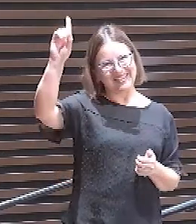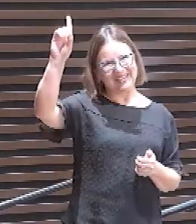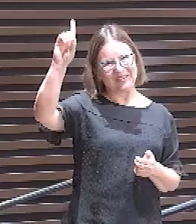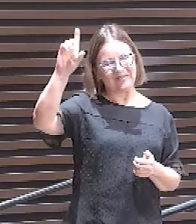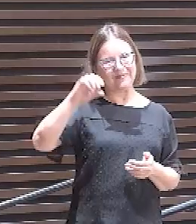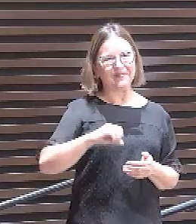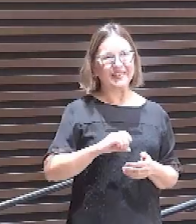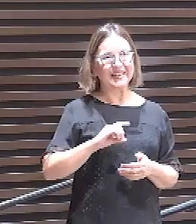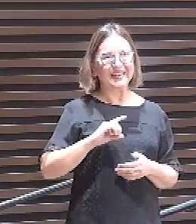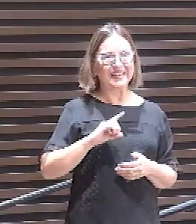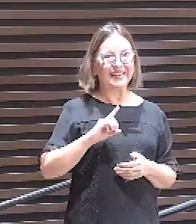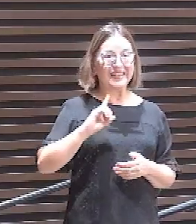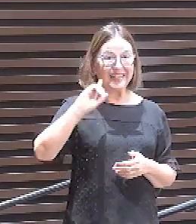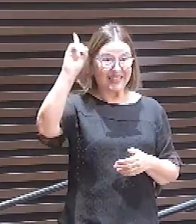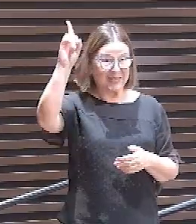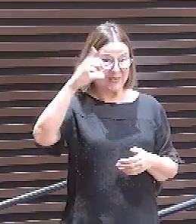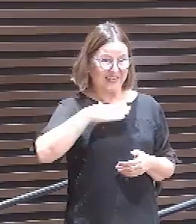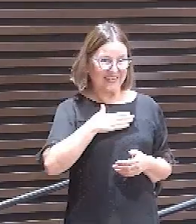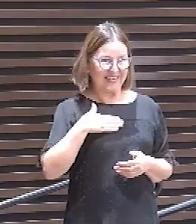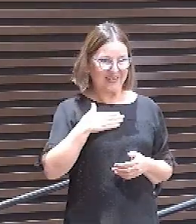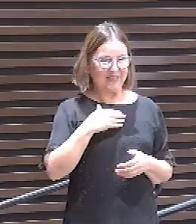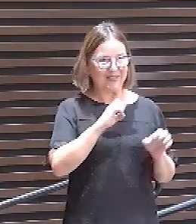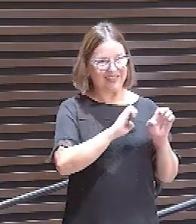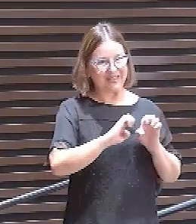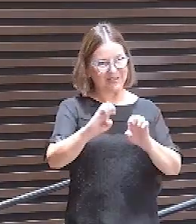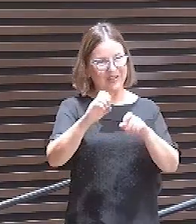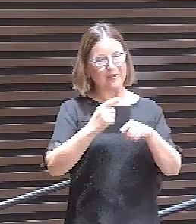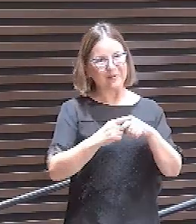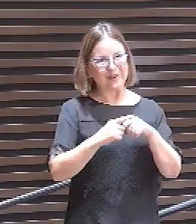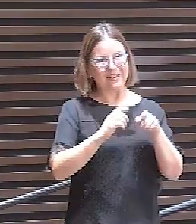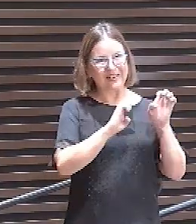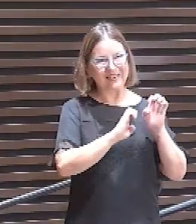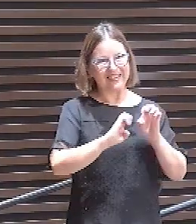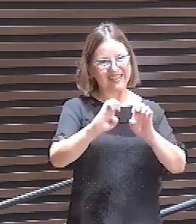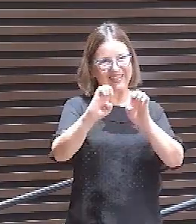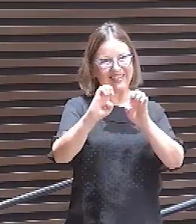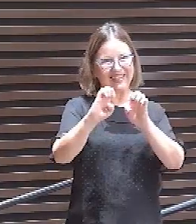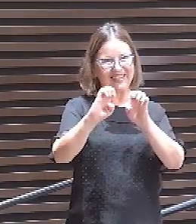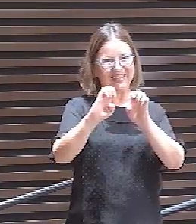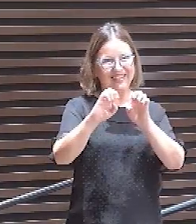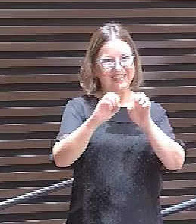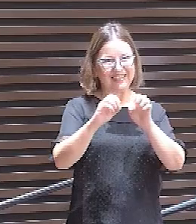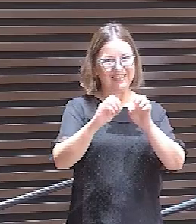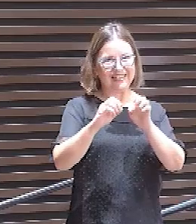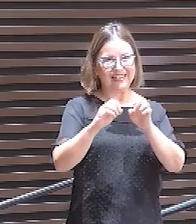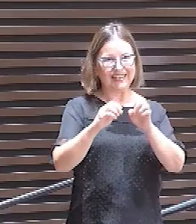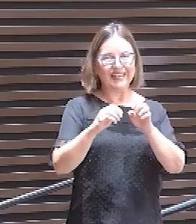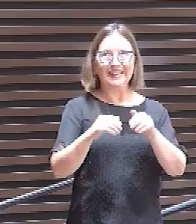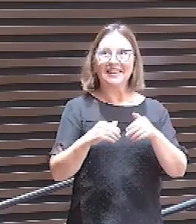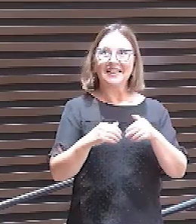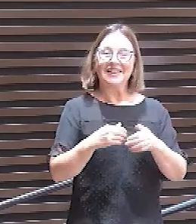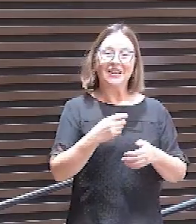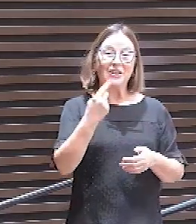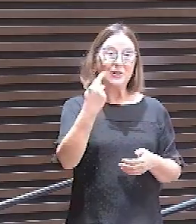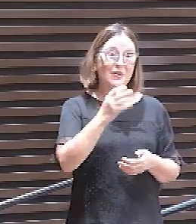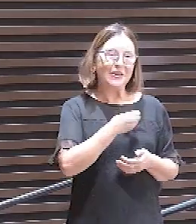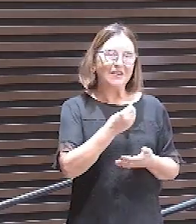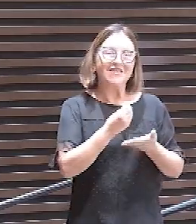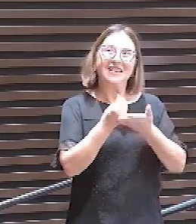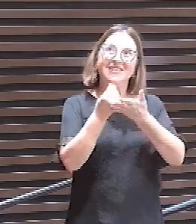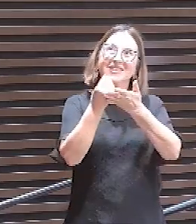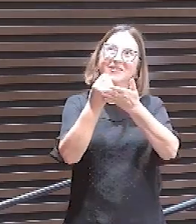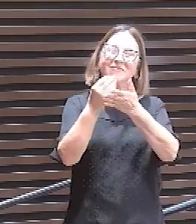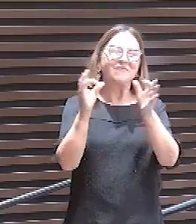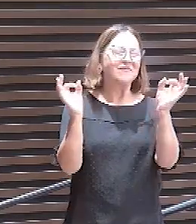Deus se agradou de Enoque, porque Enoque se consagrou a Deus totalmente.